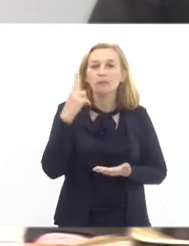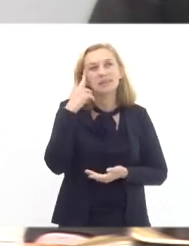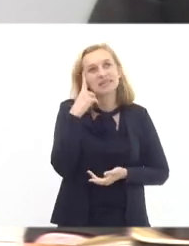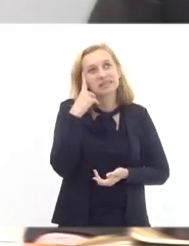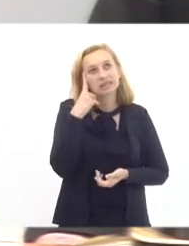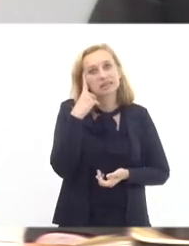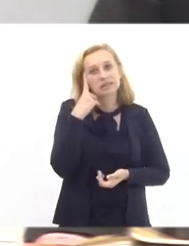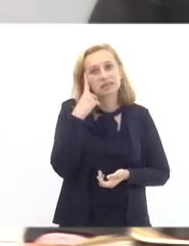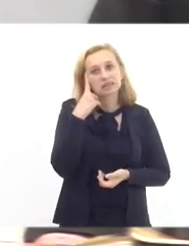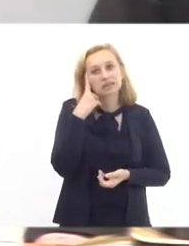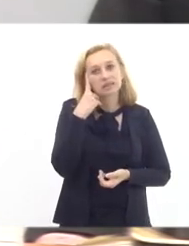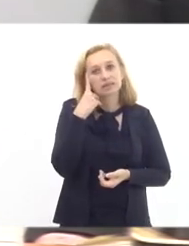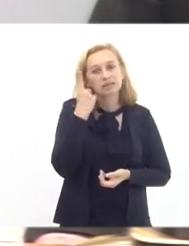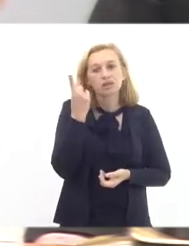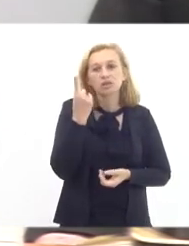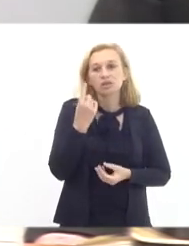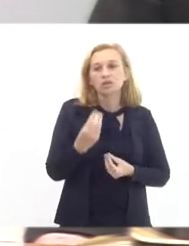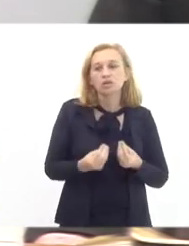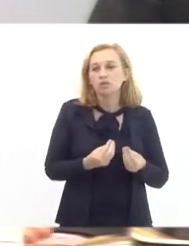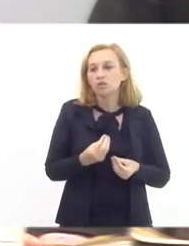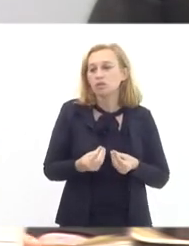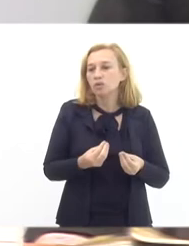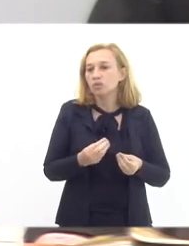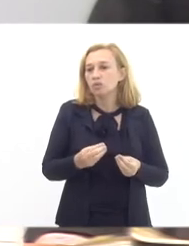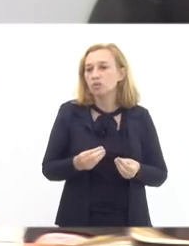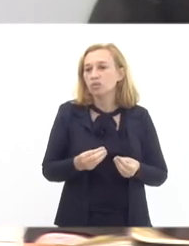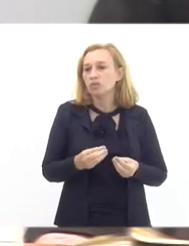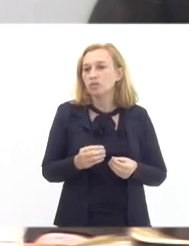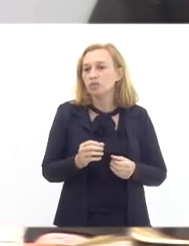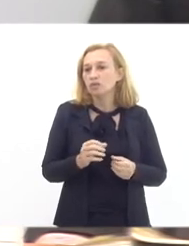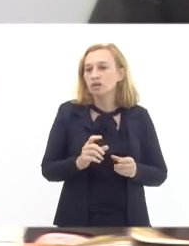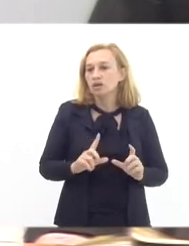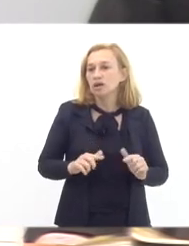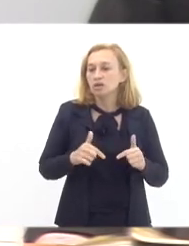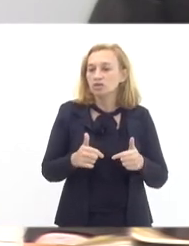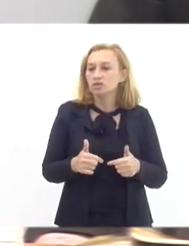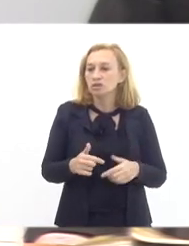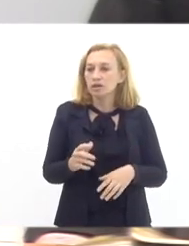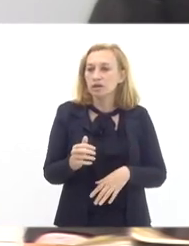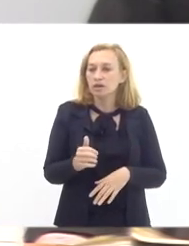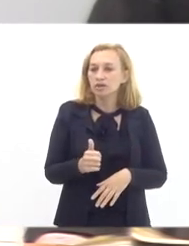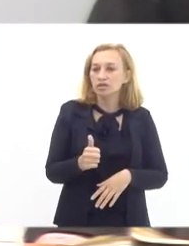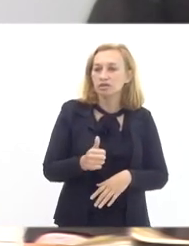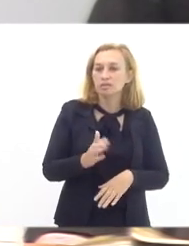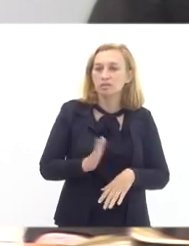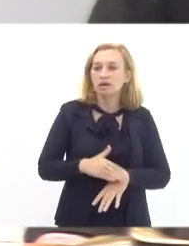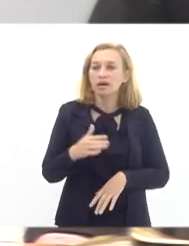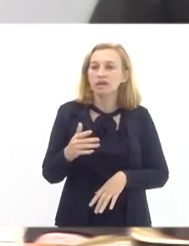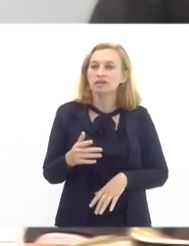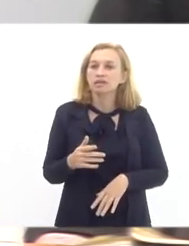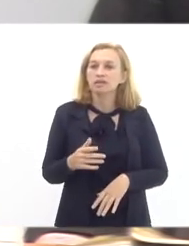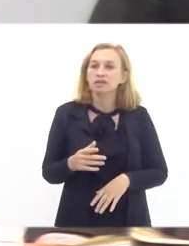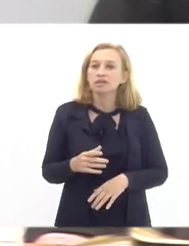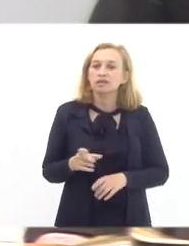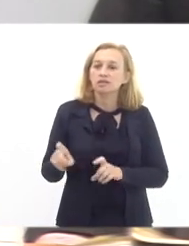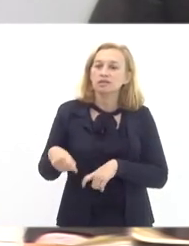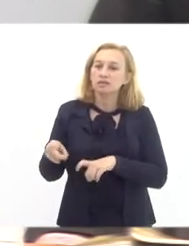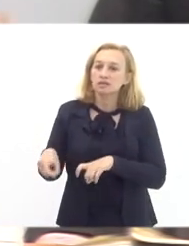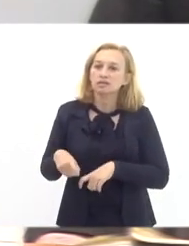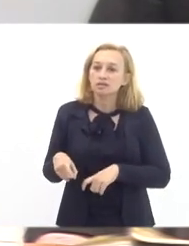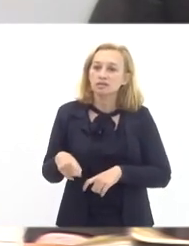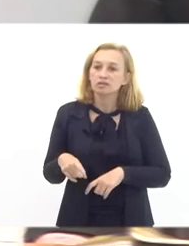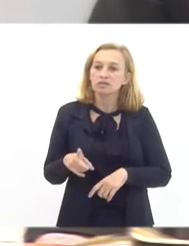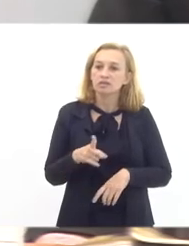pensar em como, né, fundir mais aqueles nossos ideais e tendo a Fazenda Colubandê